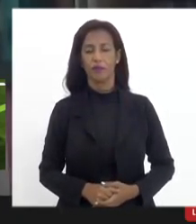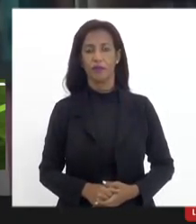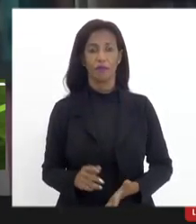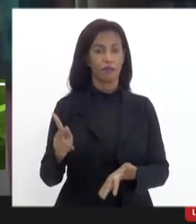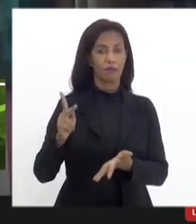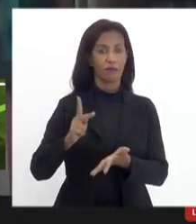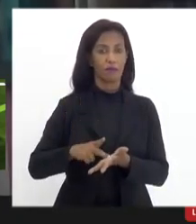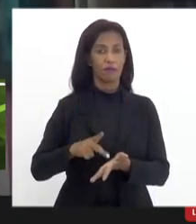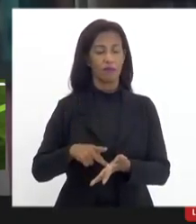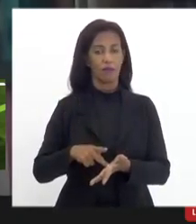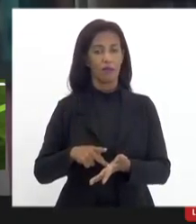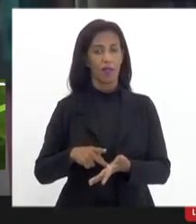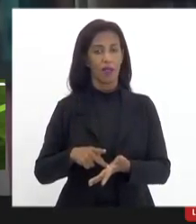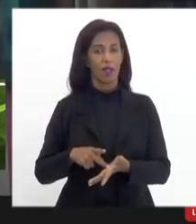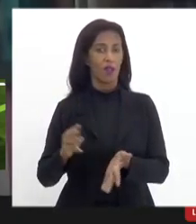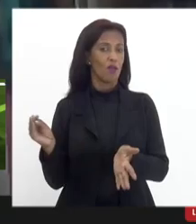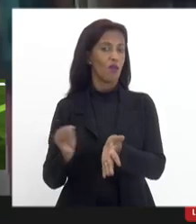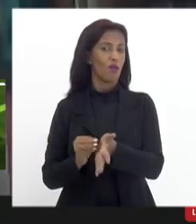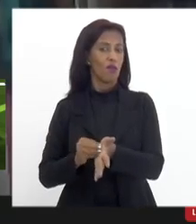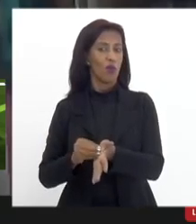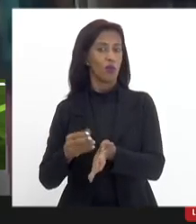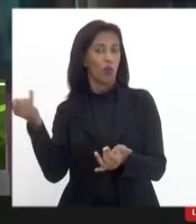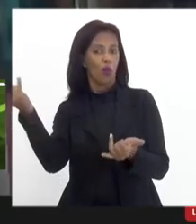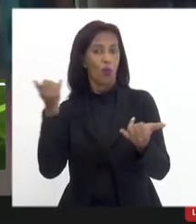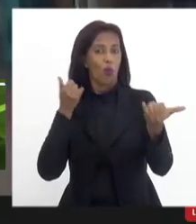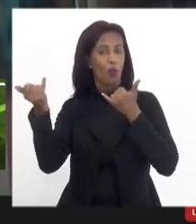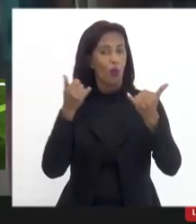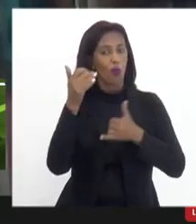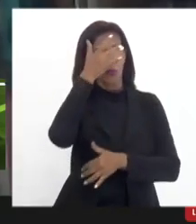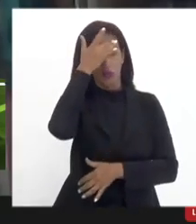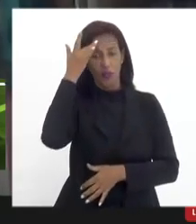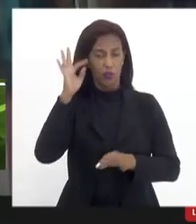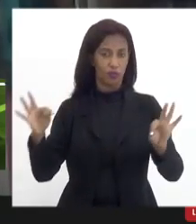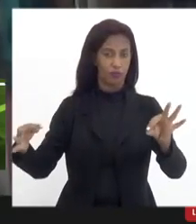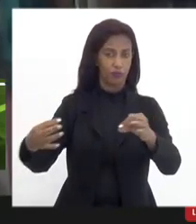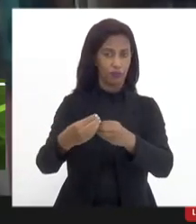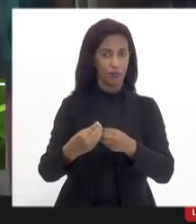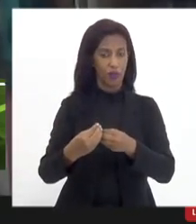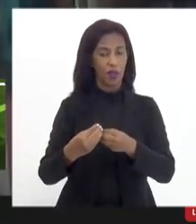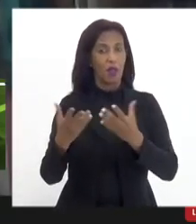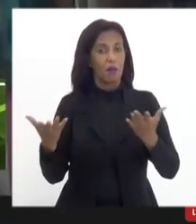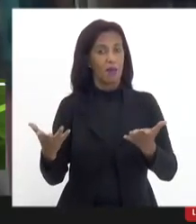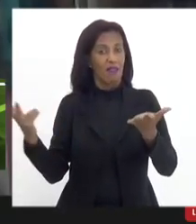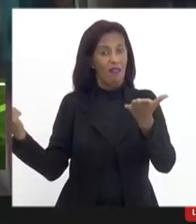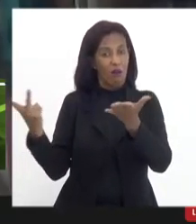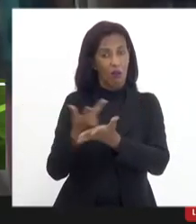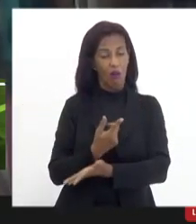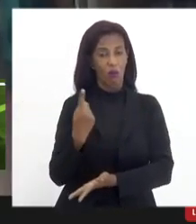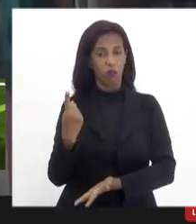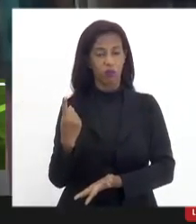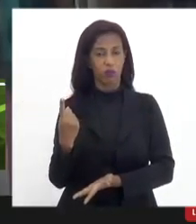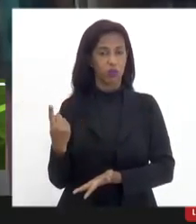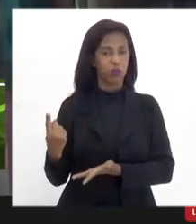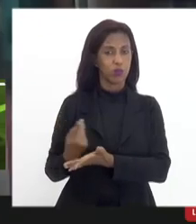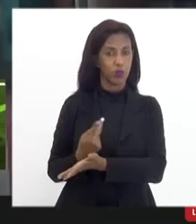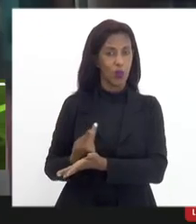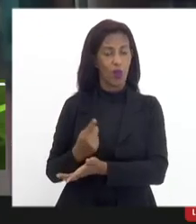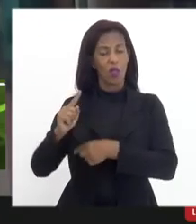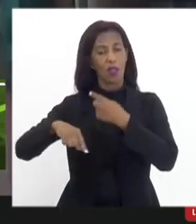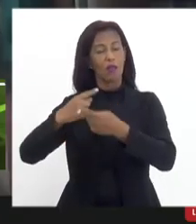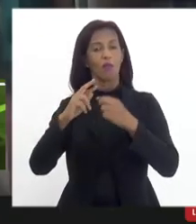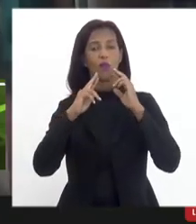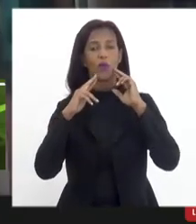realmente eu não tentei ouvir todas as pessoas. Mas, por conta disso daí, houve um certo ruído Depois, numa